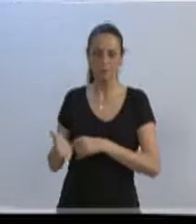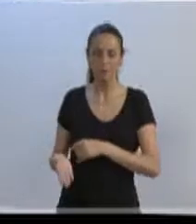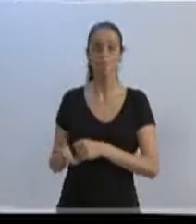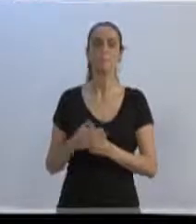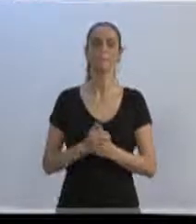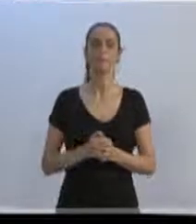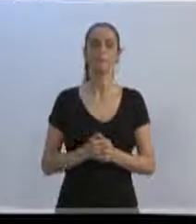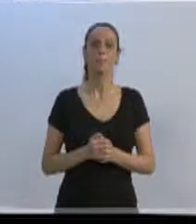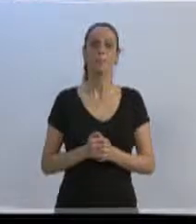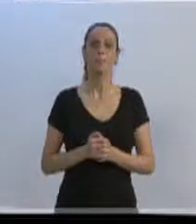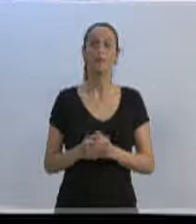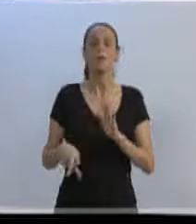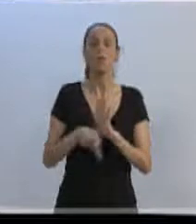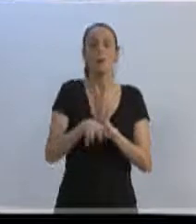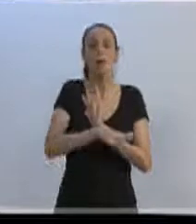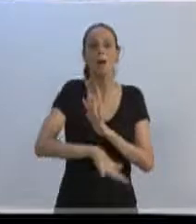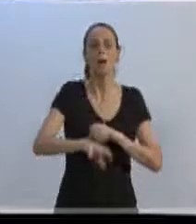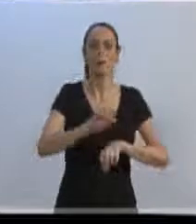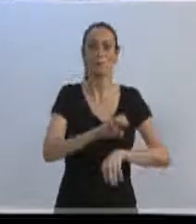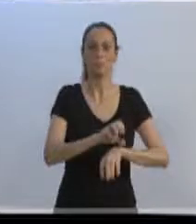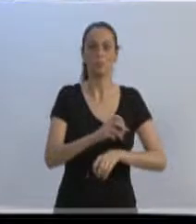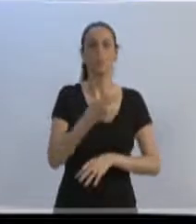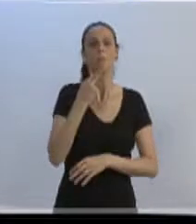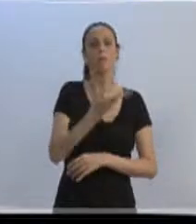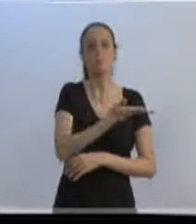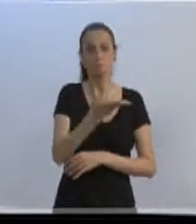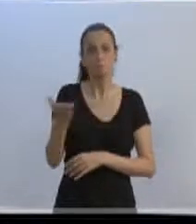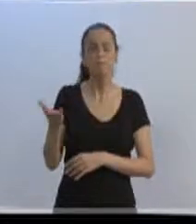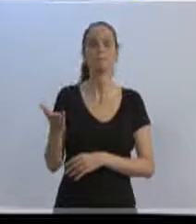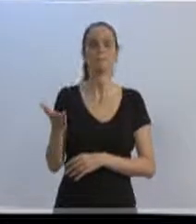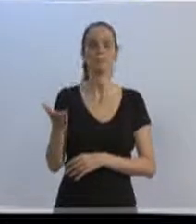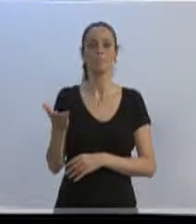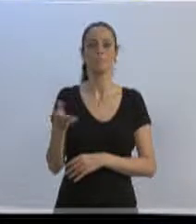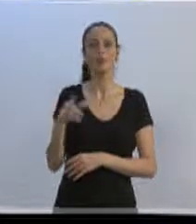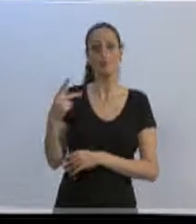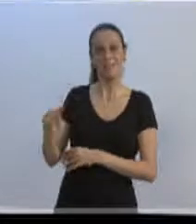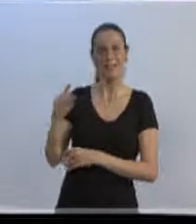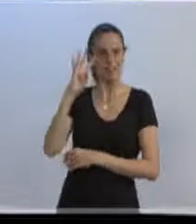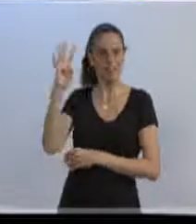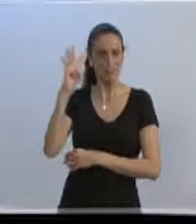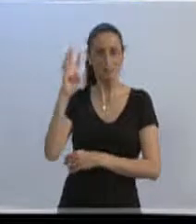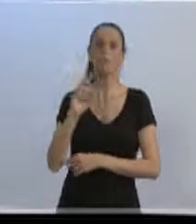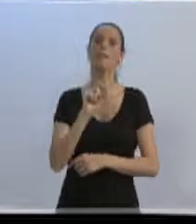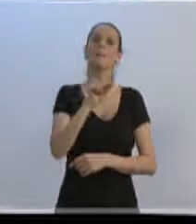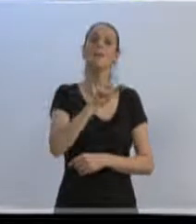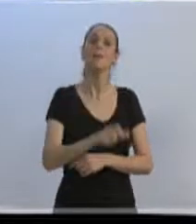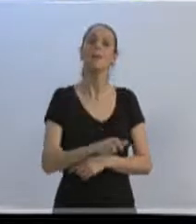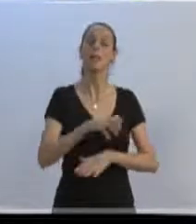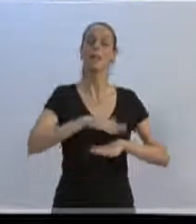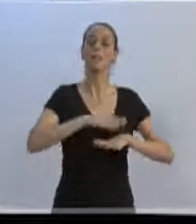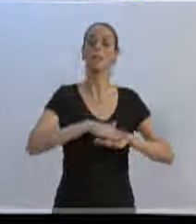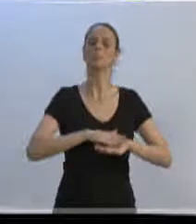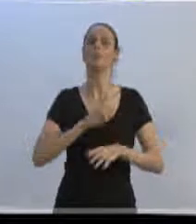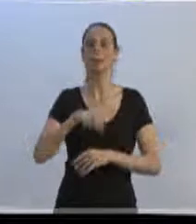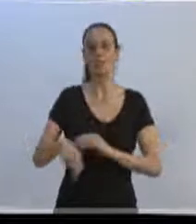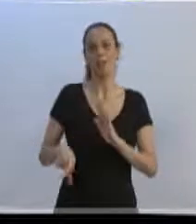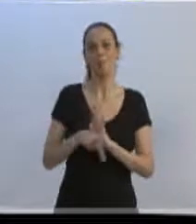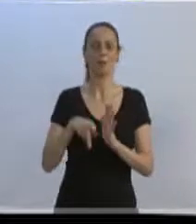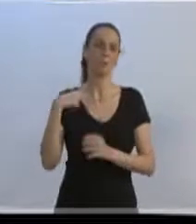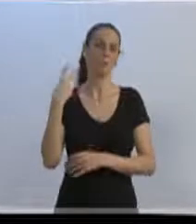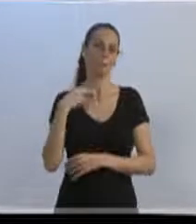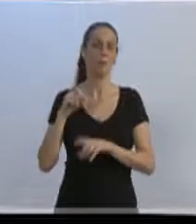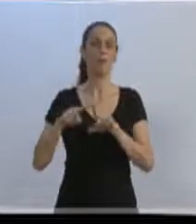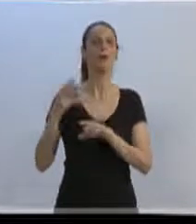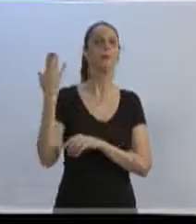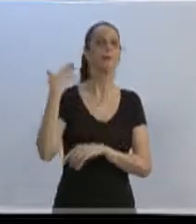da educação quer dizer pra vocês que quem realizou seu sonho desde menino foi um vereador mas ele vinha pedindo para diretora e